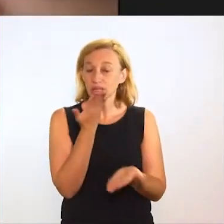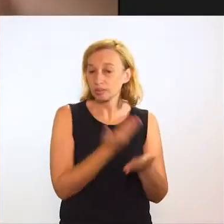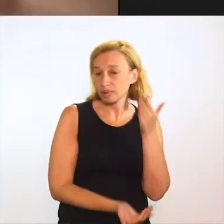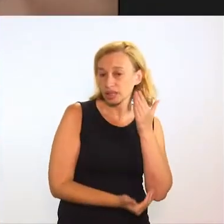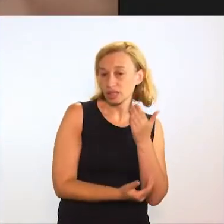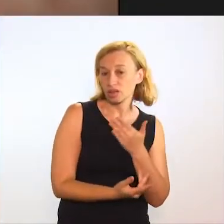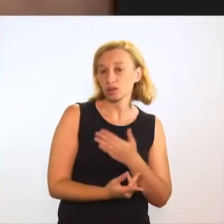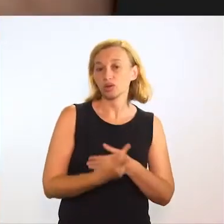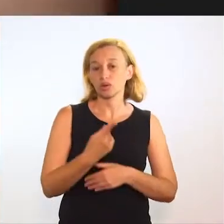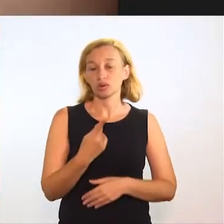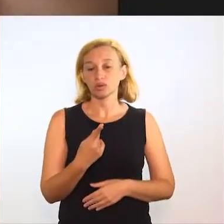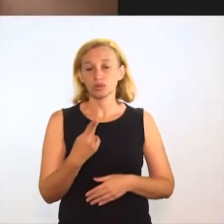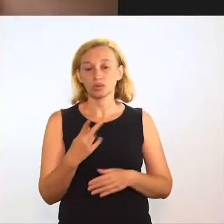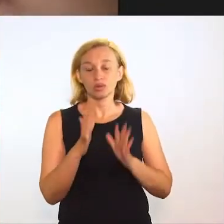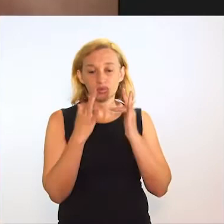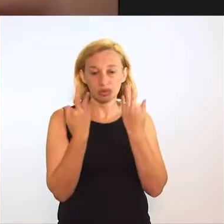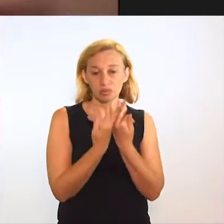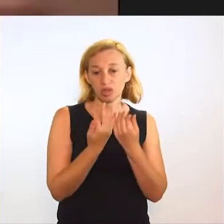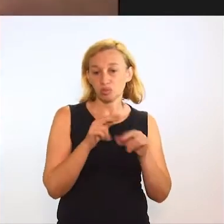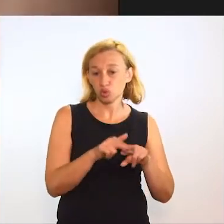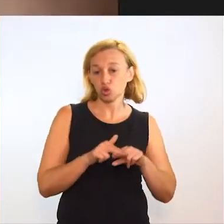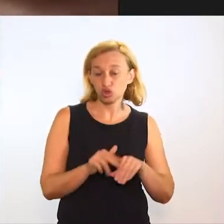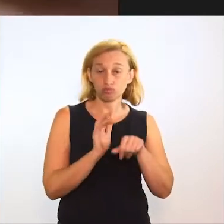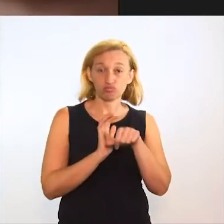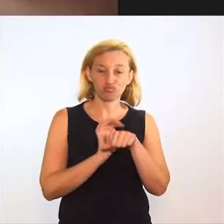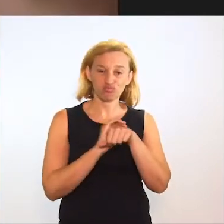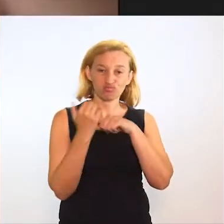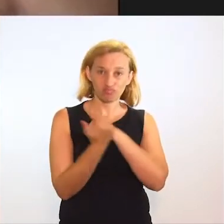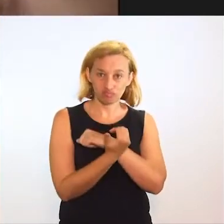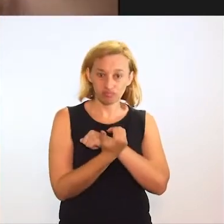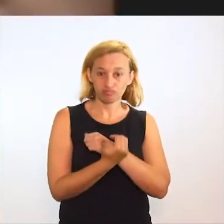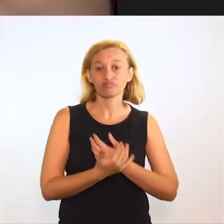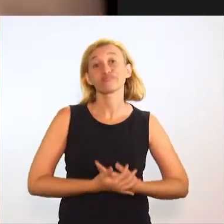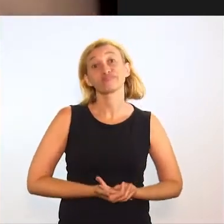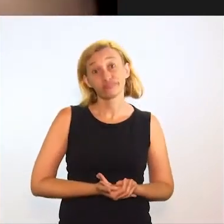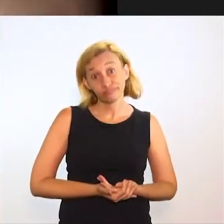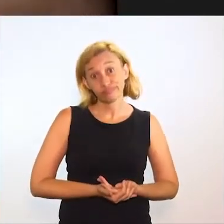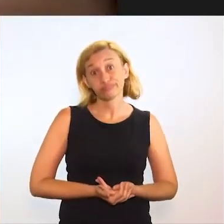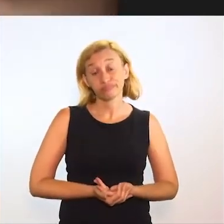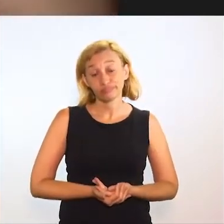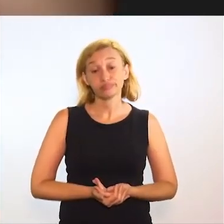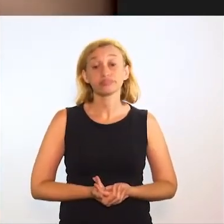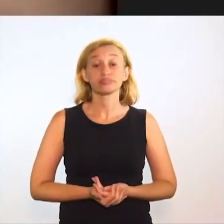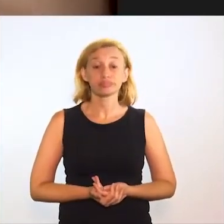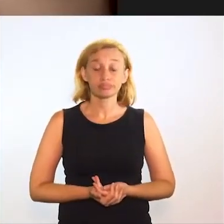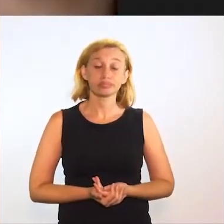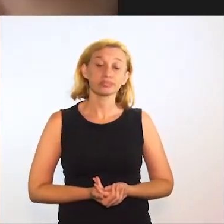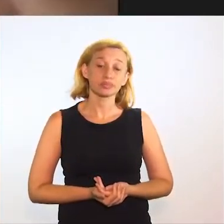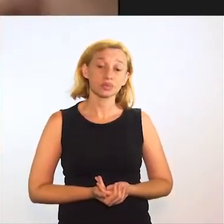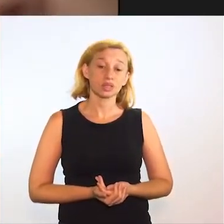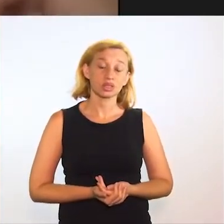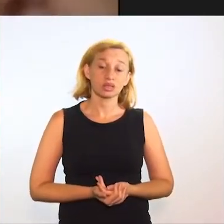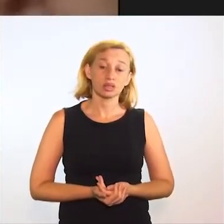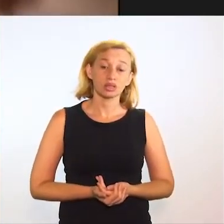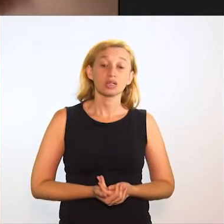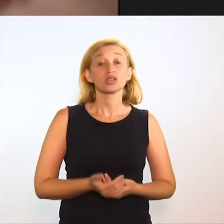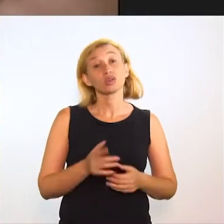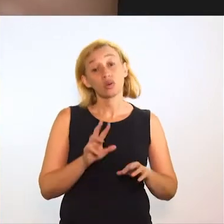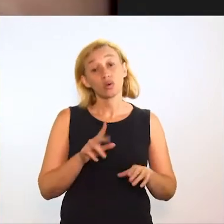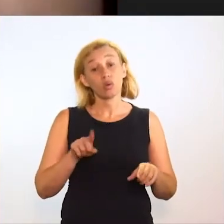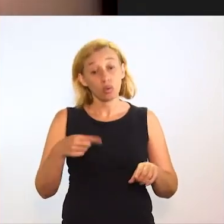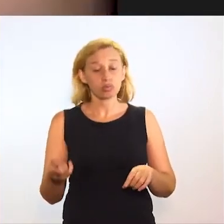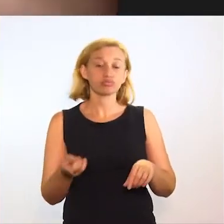cada familiar que perdeu seus entes pela Covid. Tenho familiares também que já